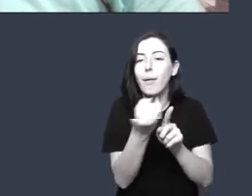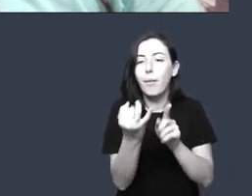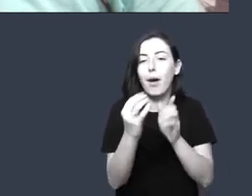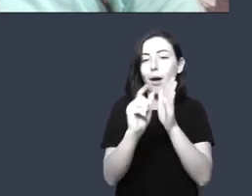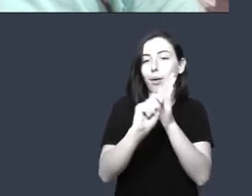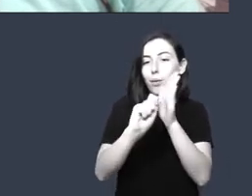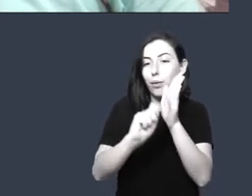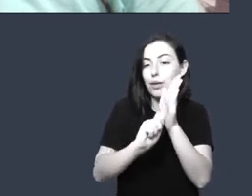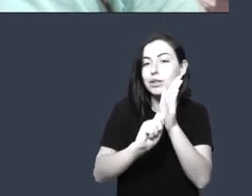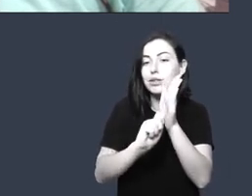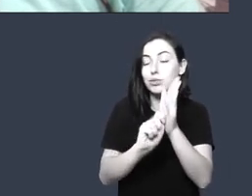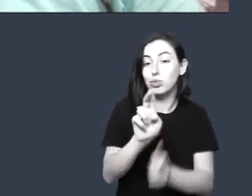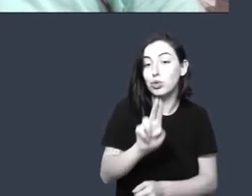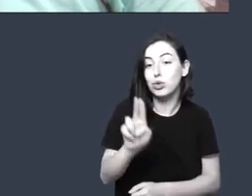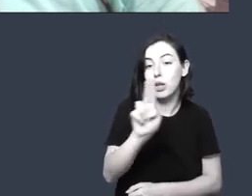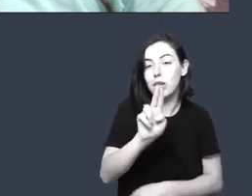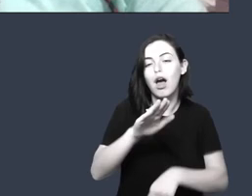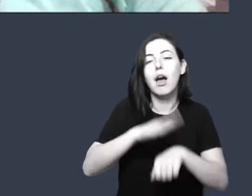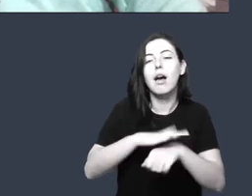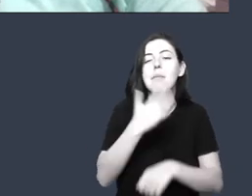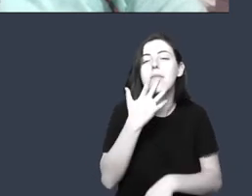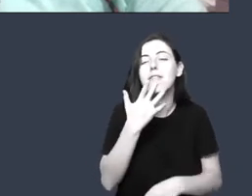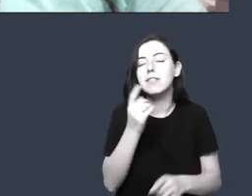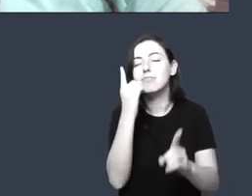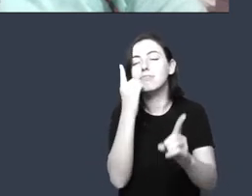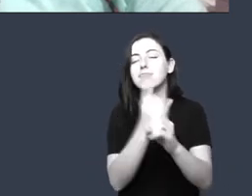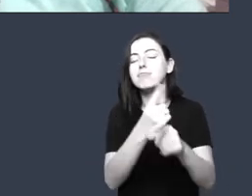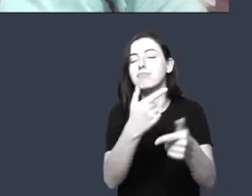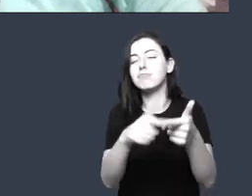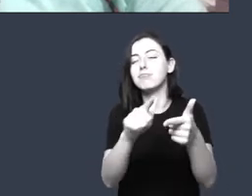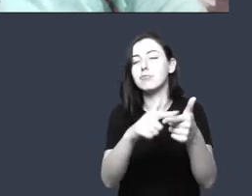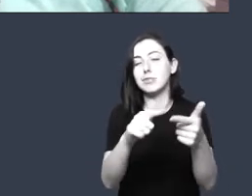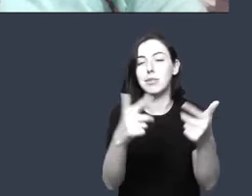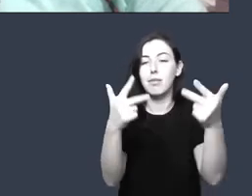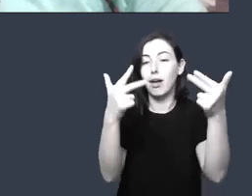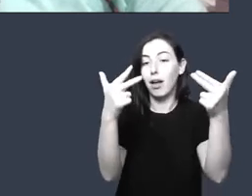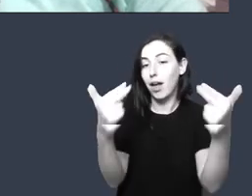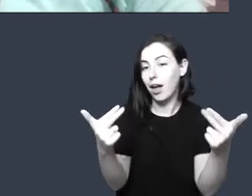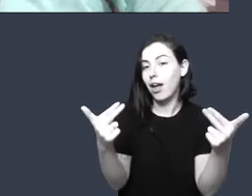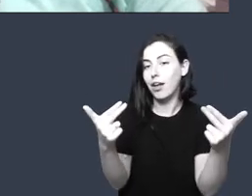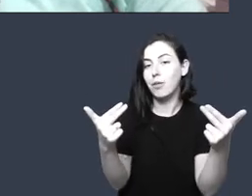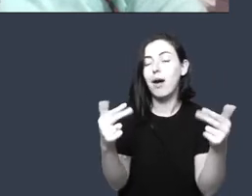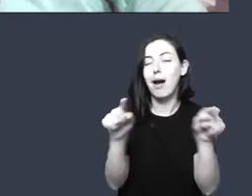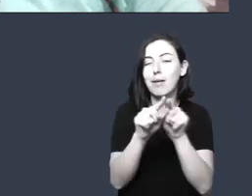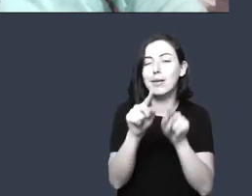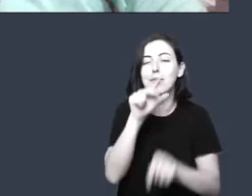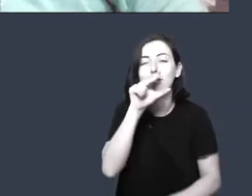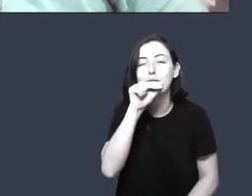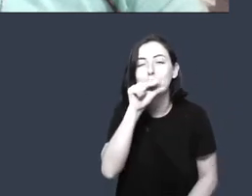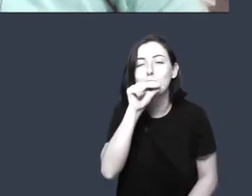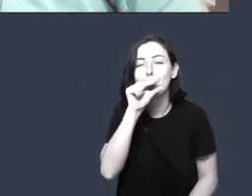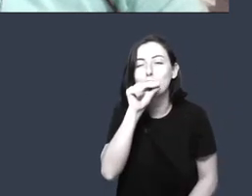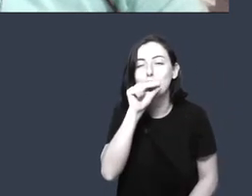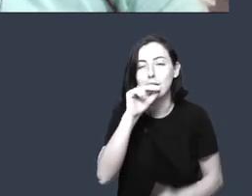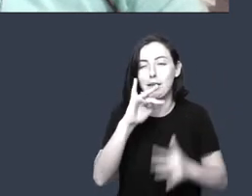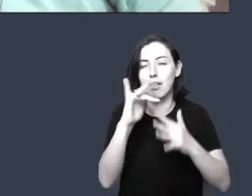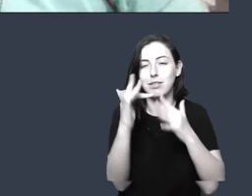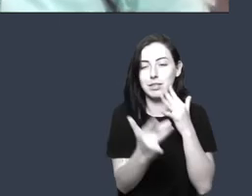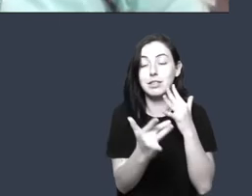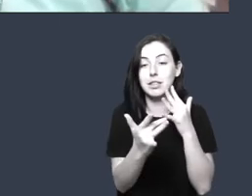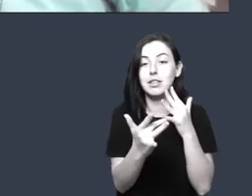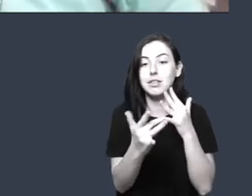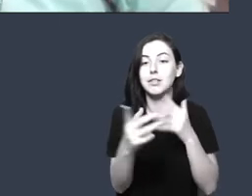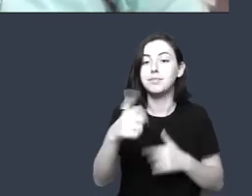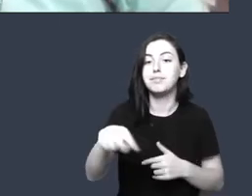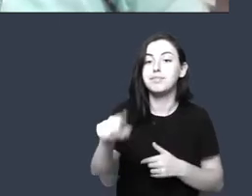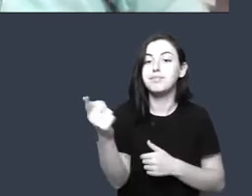fácil de descobrir, digamos assim, um problema, né? A mesma história, eu acho, que aconteceu do Twitter também, né? A mesma história, eles conseguiram voltar,